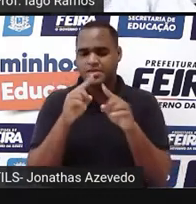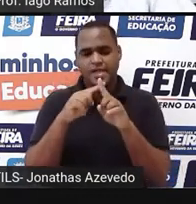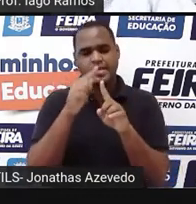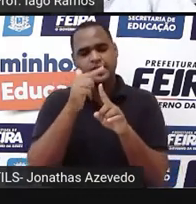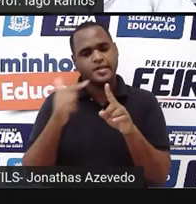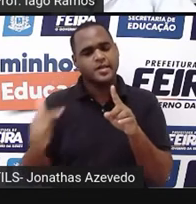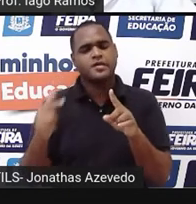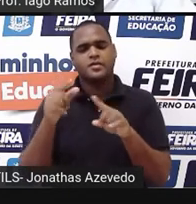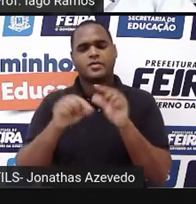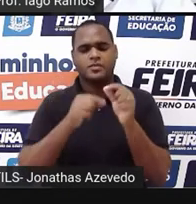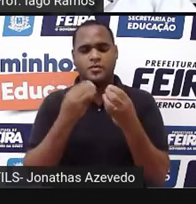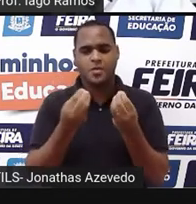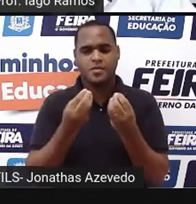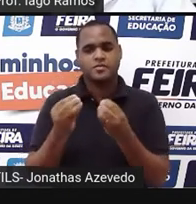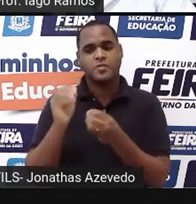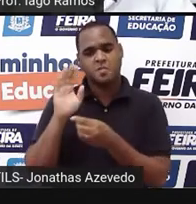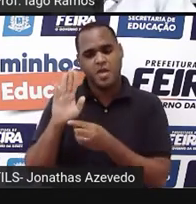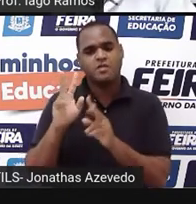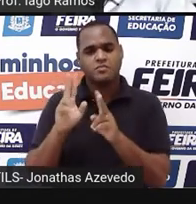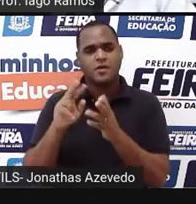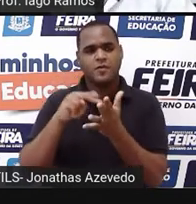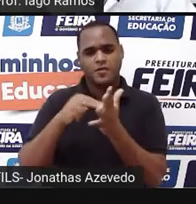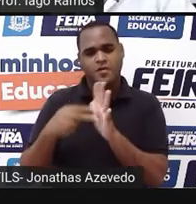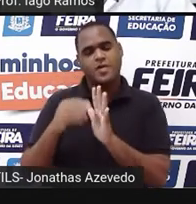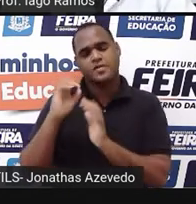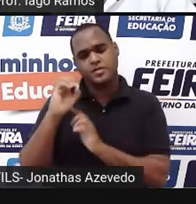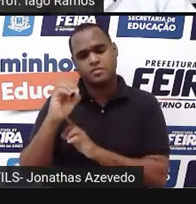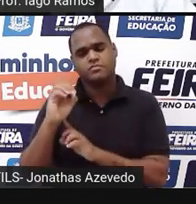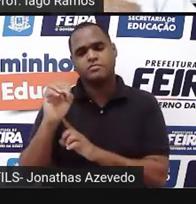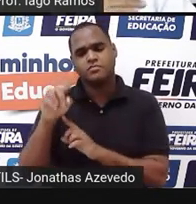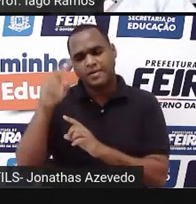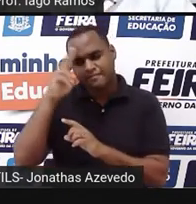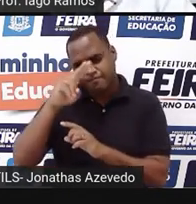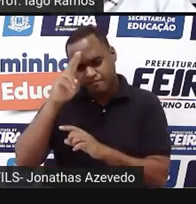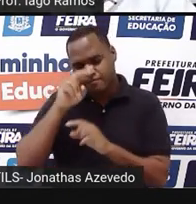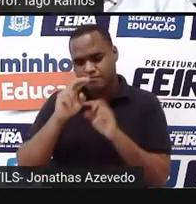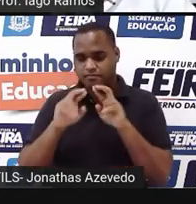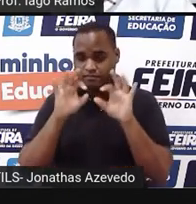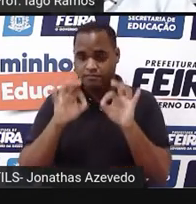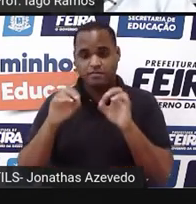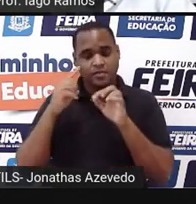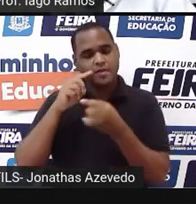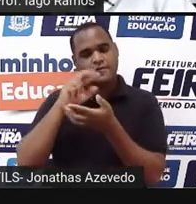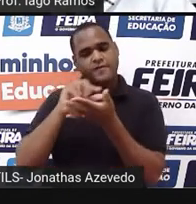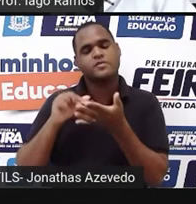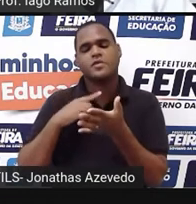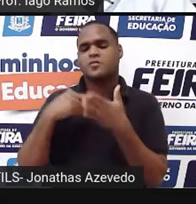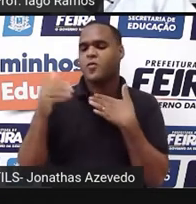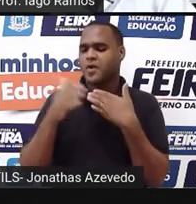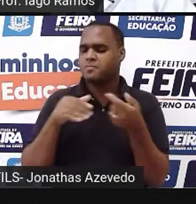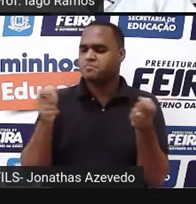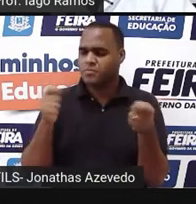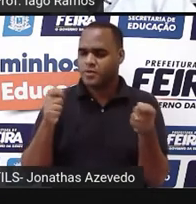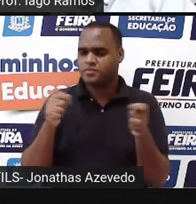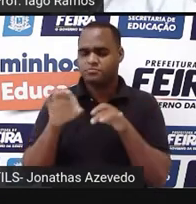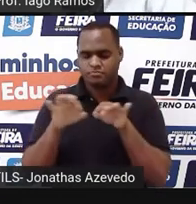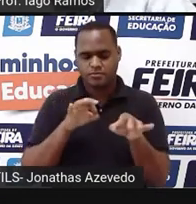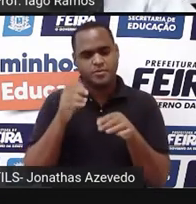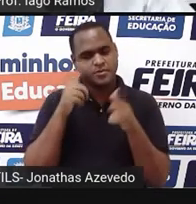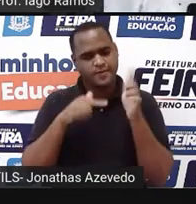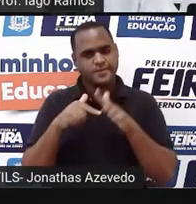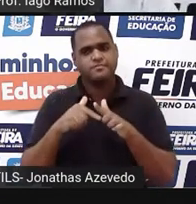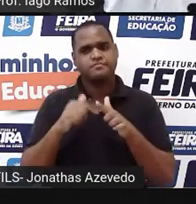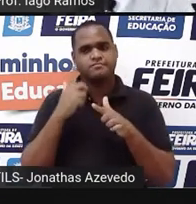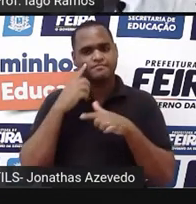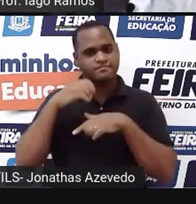linear. Por isso, B é igual a zero. E só lembrando que a fórmula resolve qualquer tipo de equação de segundo grau, tá bom? Então,